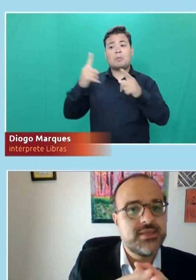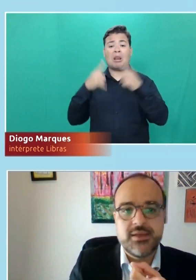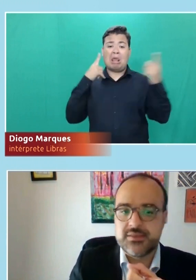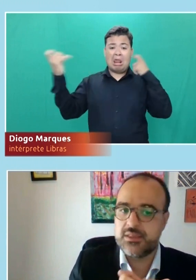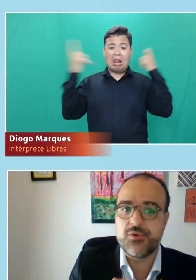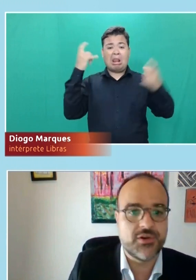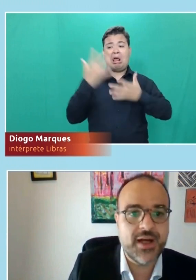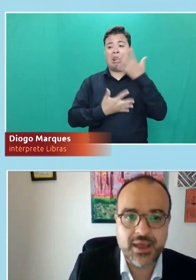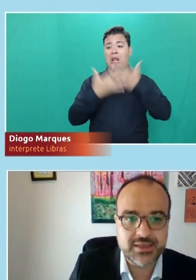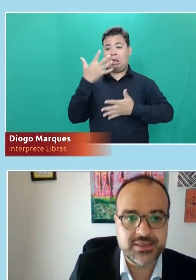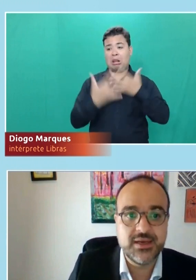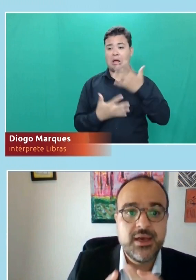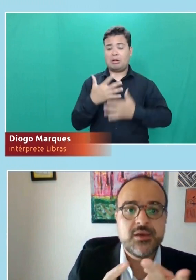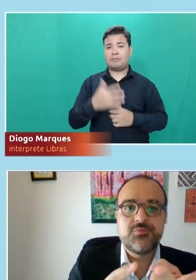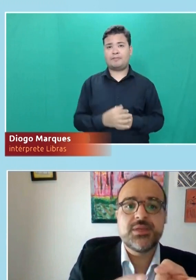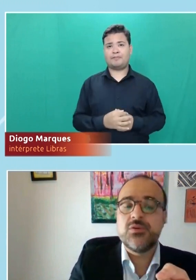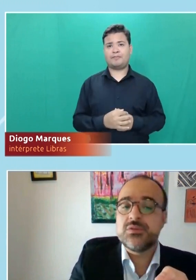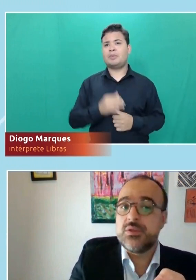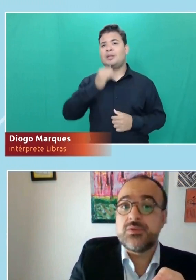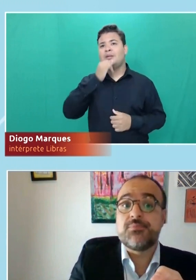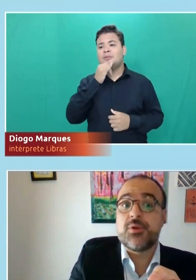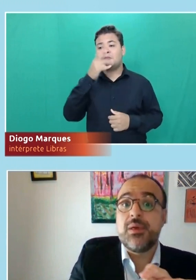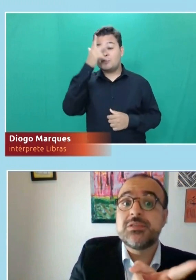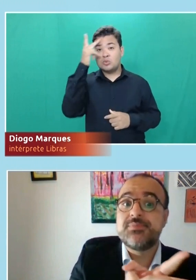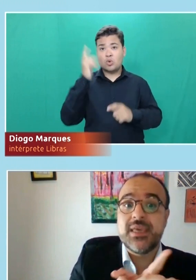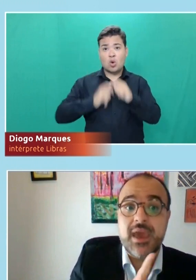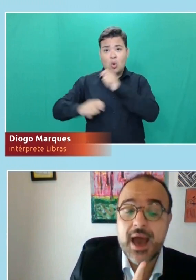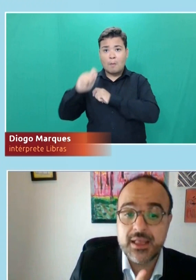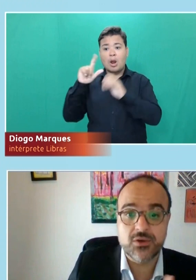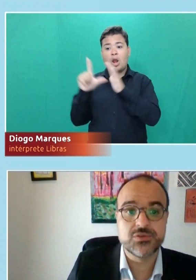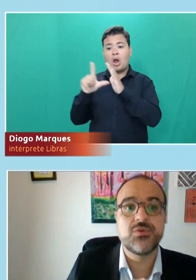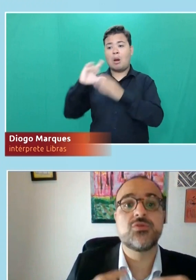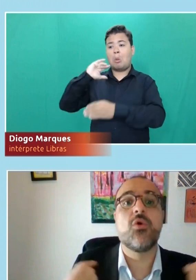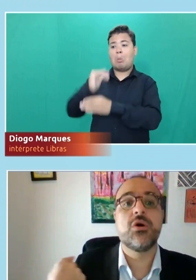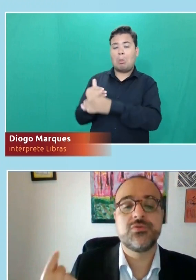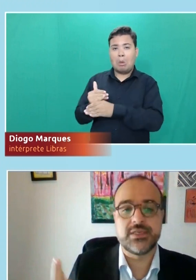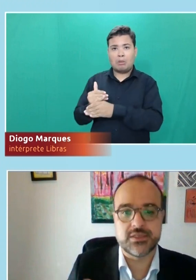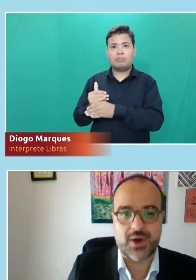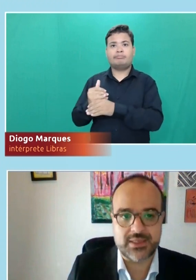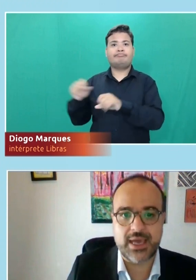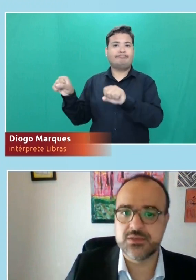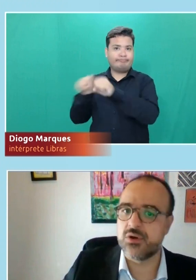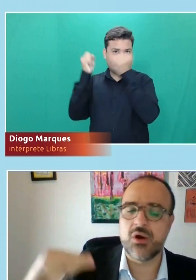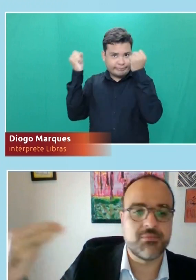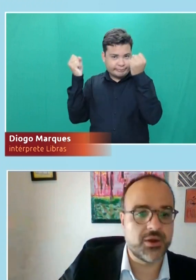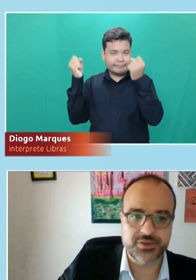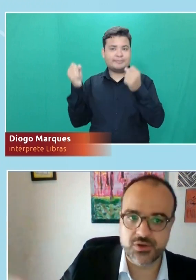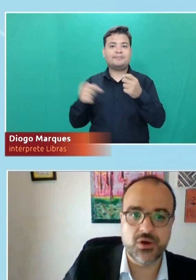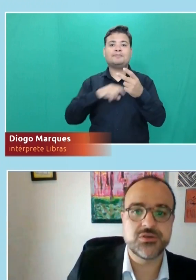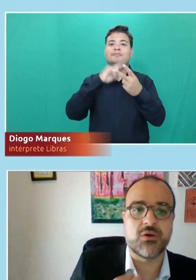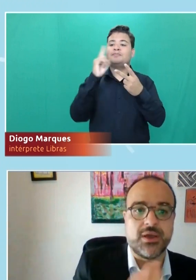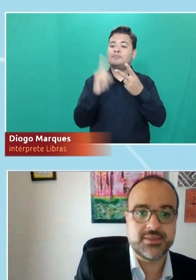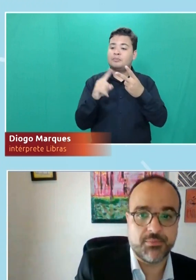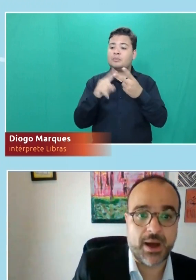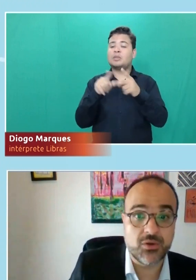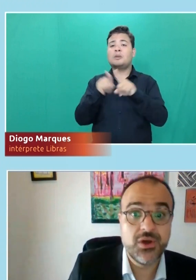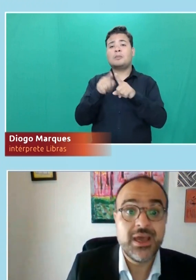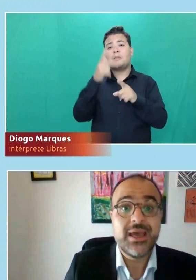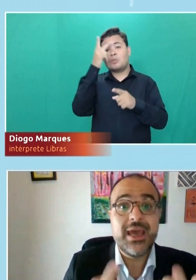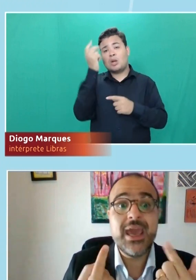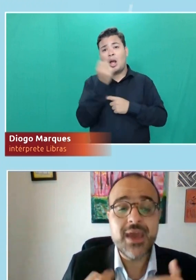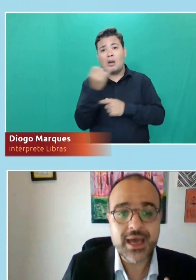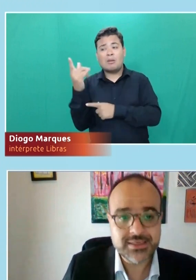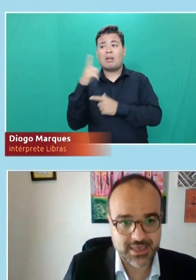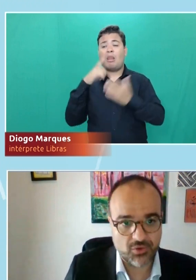de comerciantes que estão indo à falência, de pessoas que estão tendo problemas psiquiátricos no entorno desses quartéis, isso ocorre em Belo Horizonte, isso ocorre em São